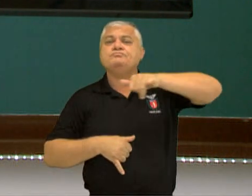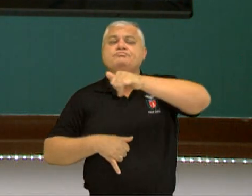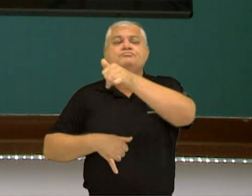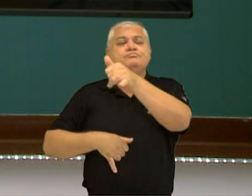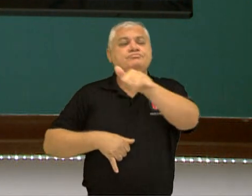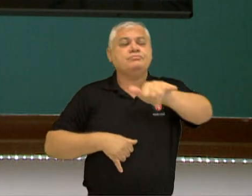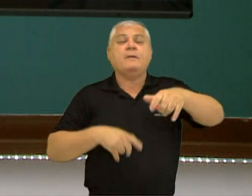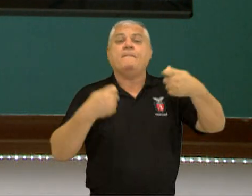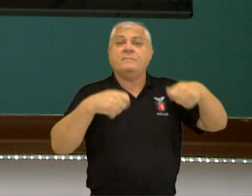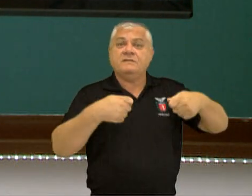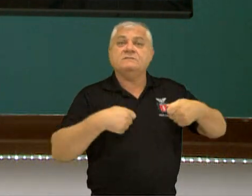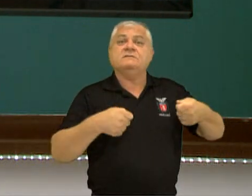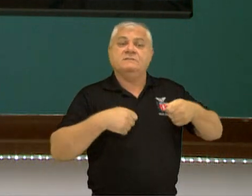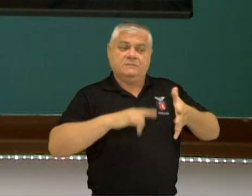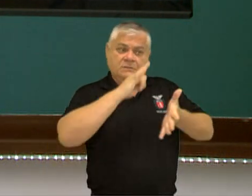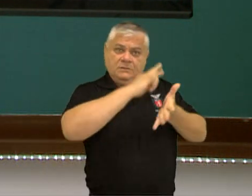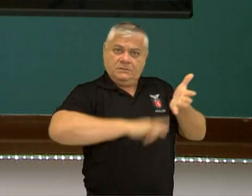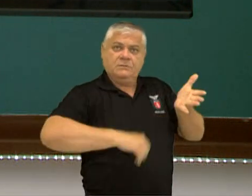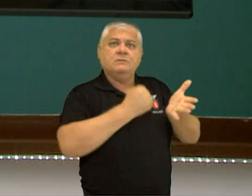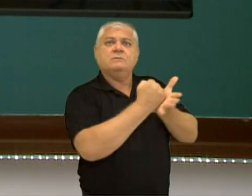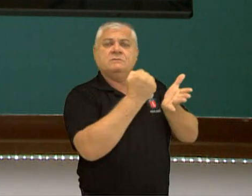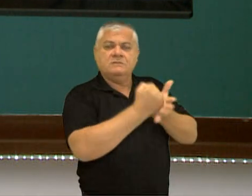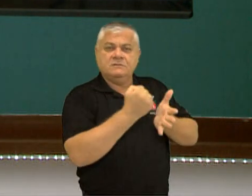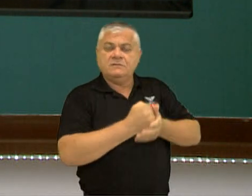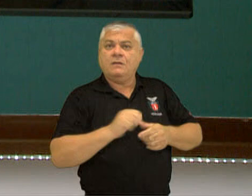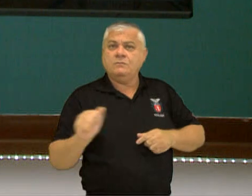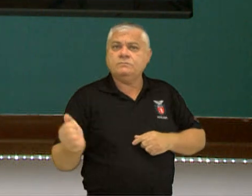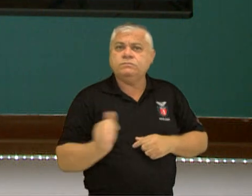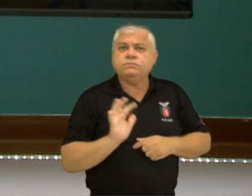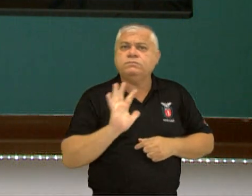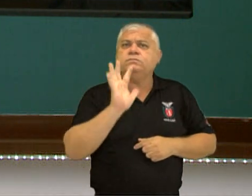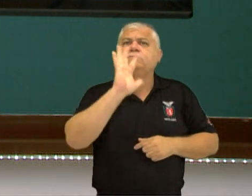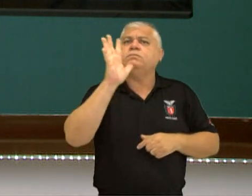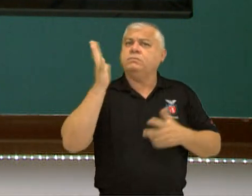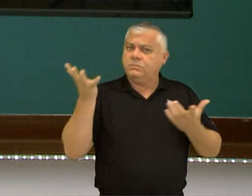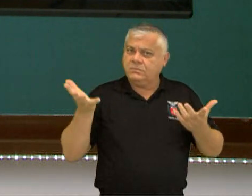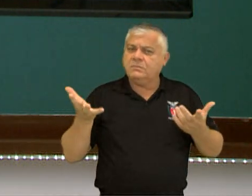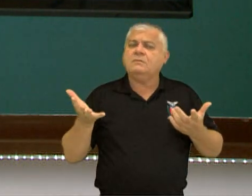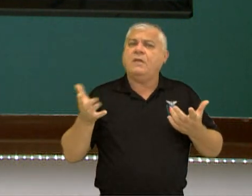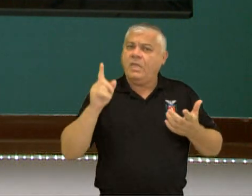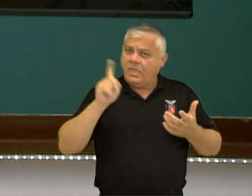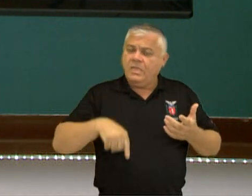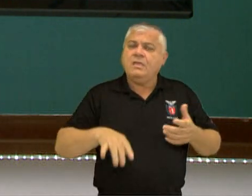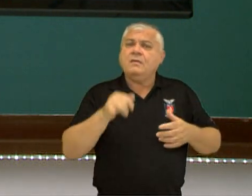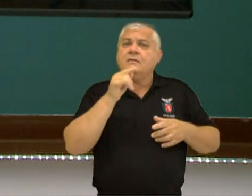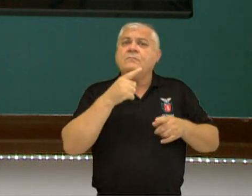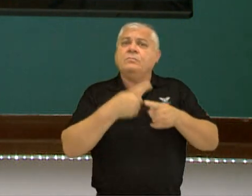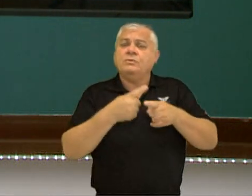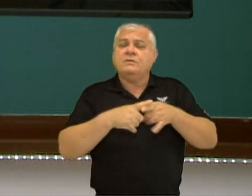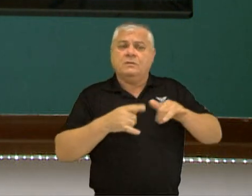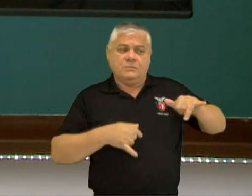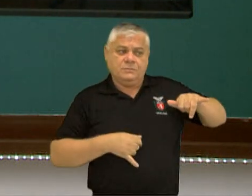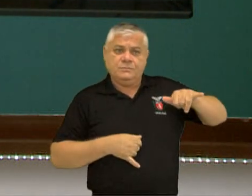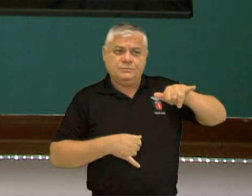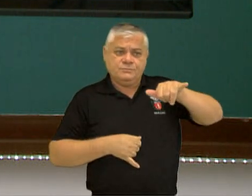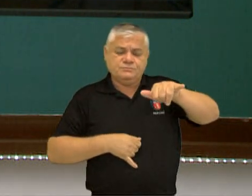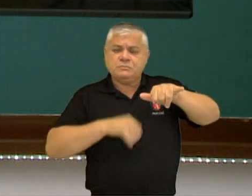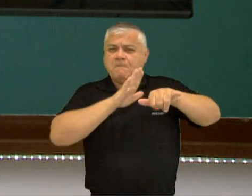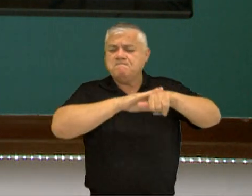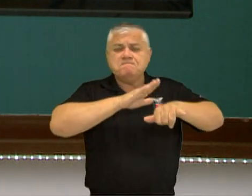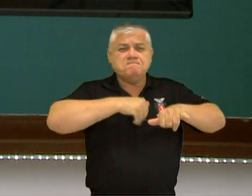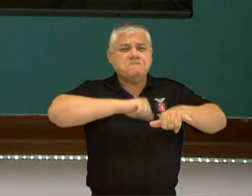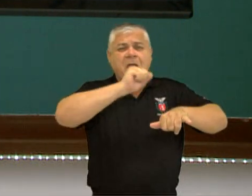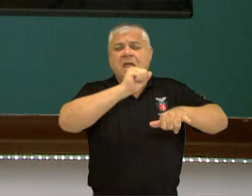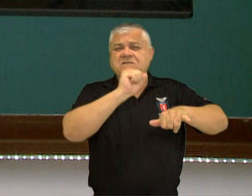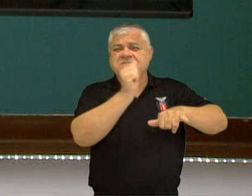E isso tudo são custos operacionais que fazem com que o sobrevoo com um avião torne-se muito